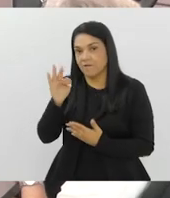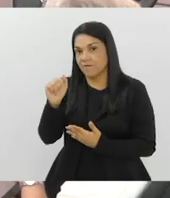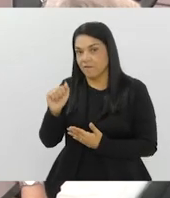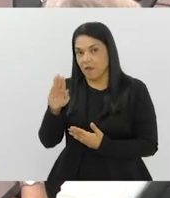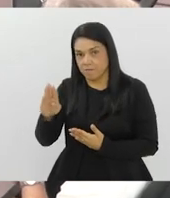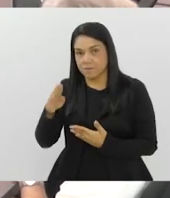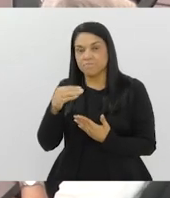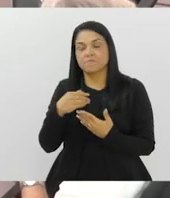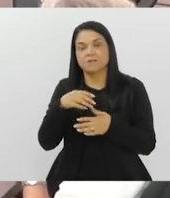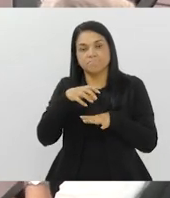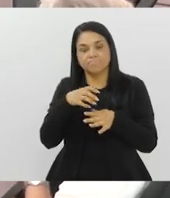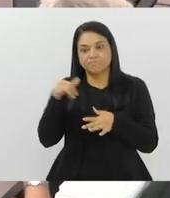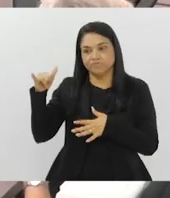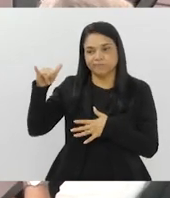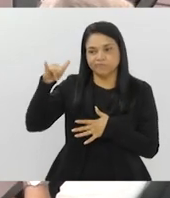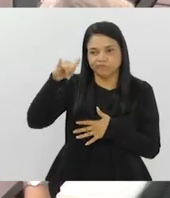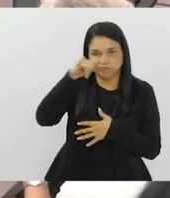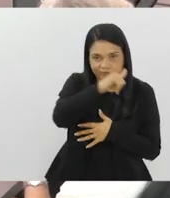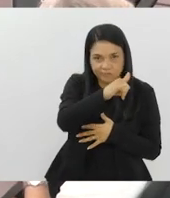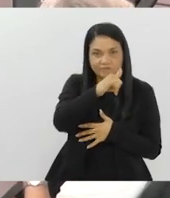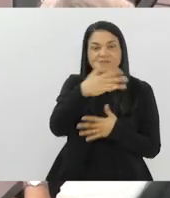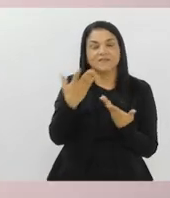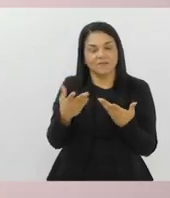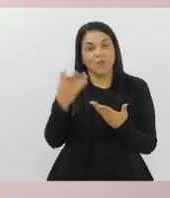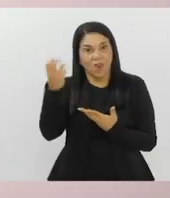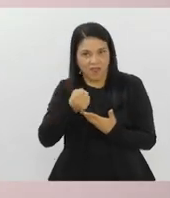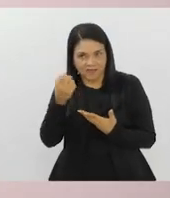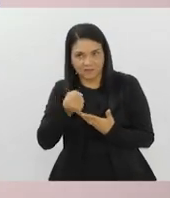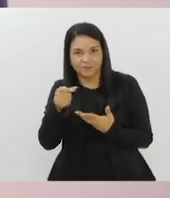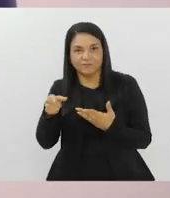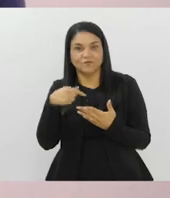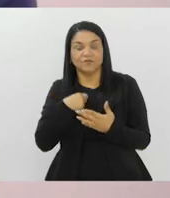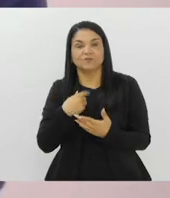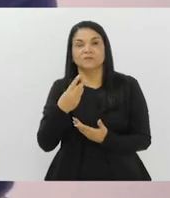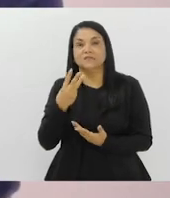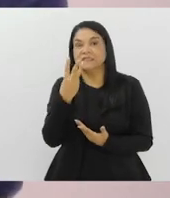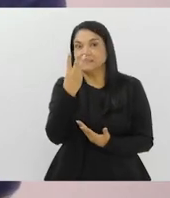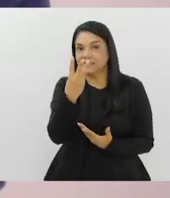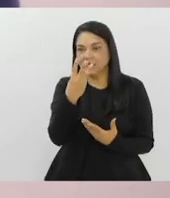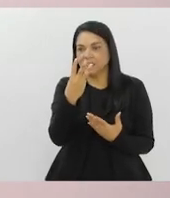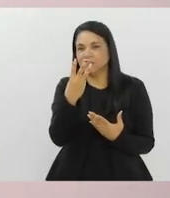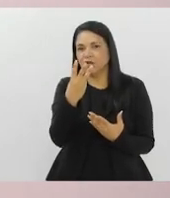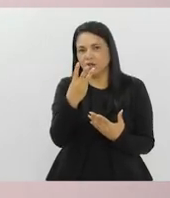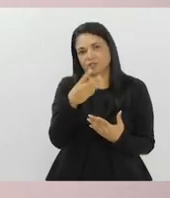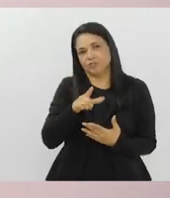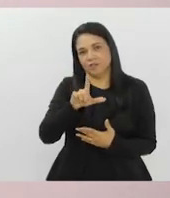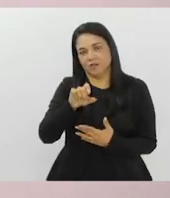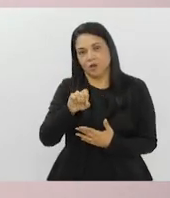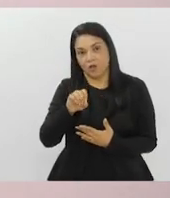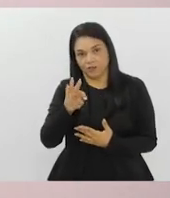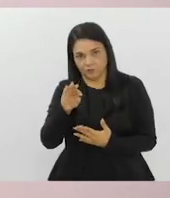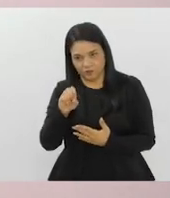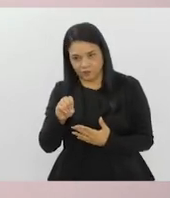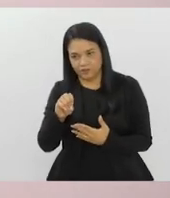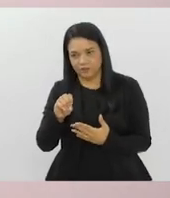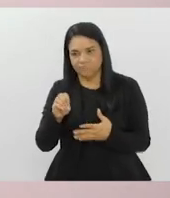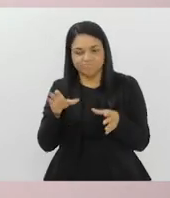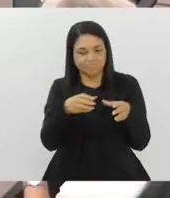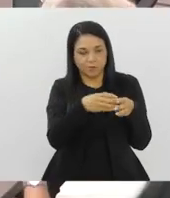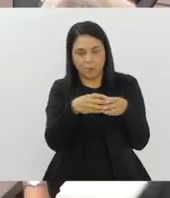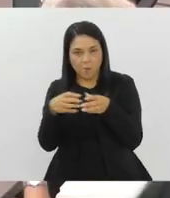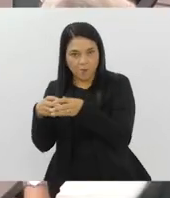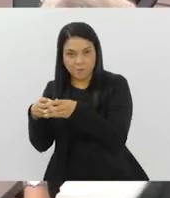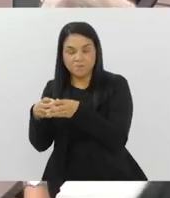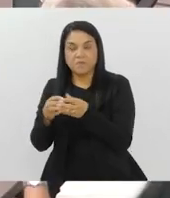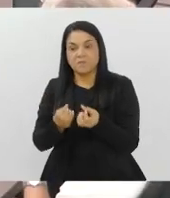foram 3 lotes de leite humano pasteurizado para apoiar os prematuros do Rio Grande do Sul. Né? E assim, próximo. A